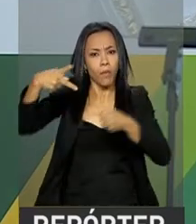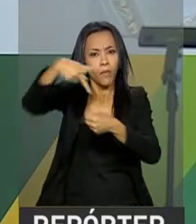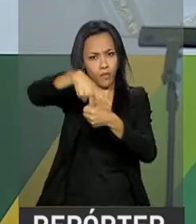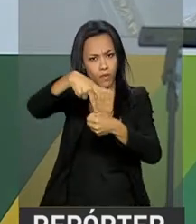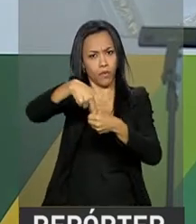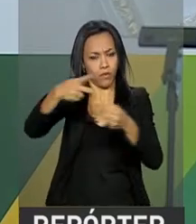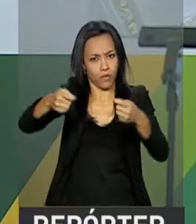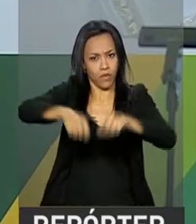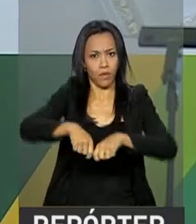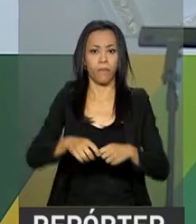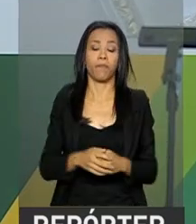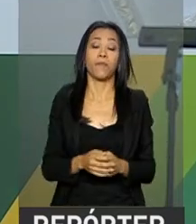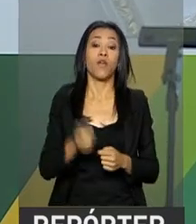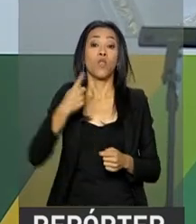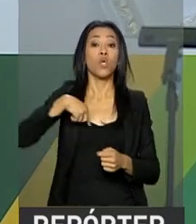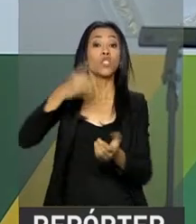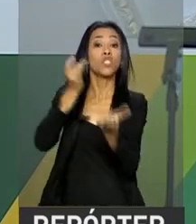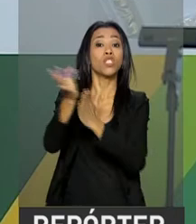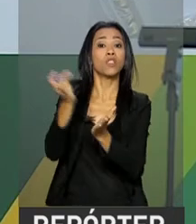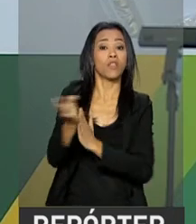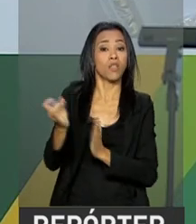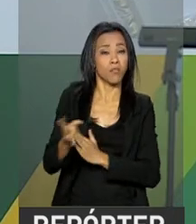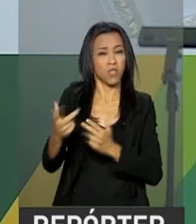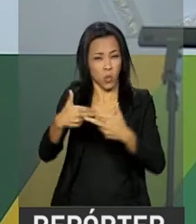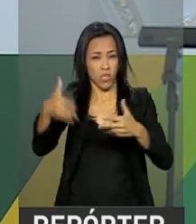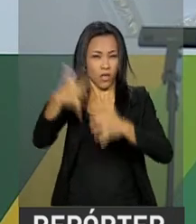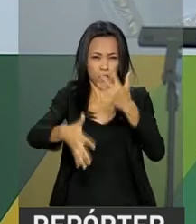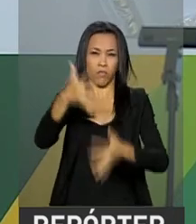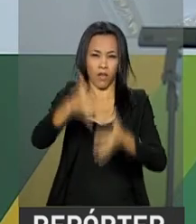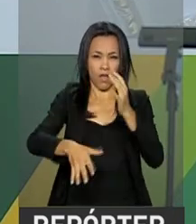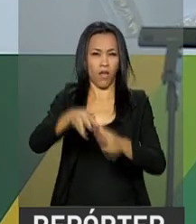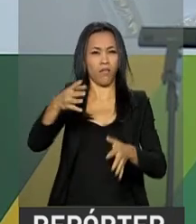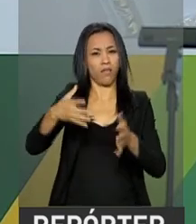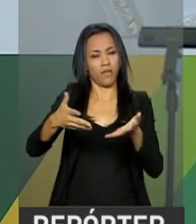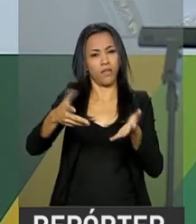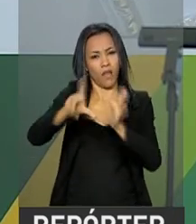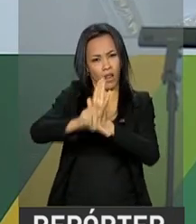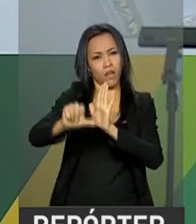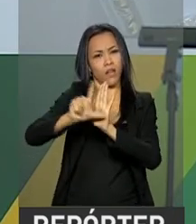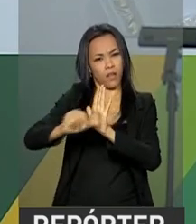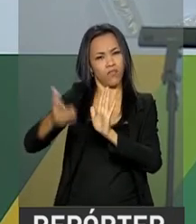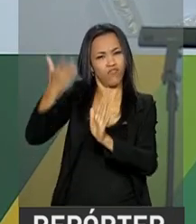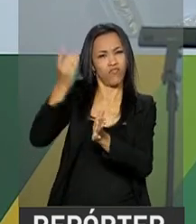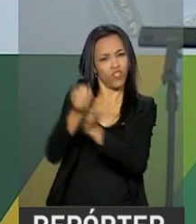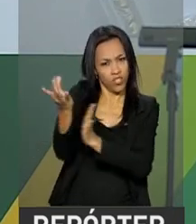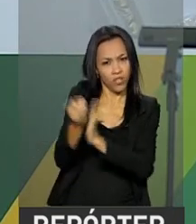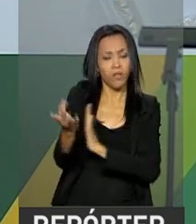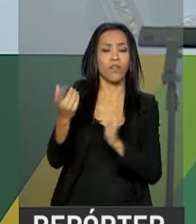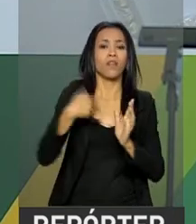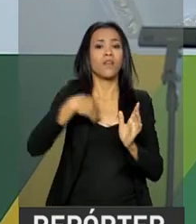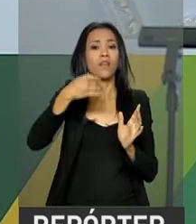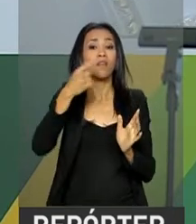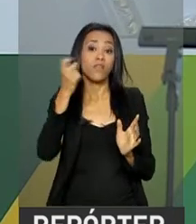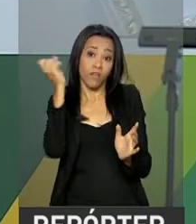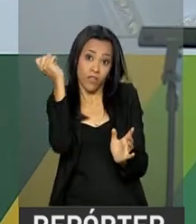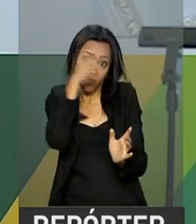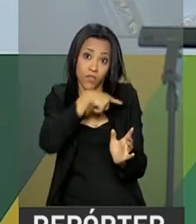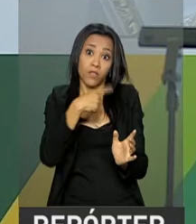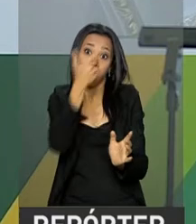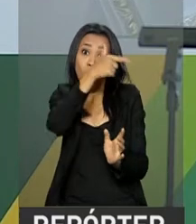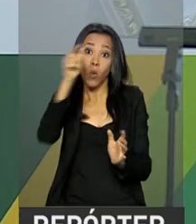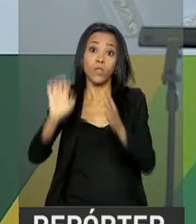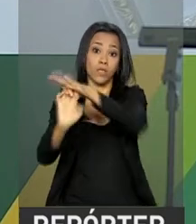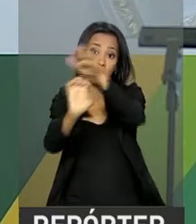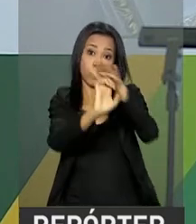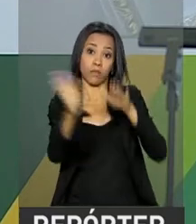Nós removemos as barreiras legais que dificultavam investimentos estrangeiros. Portanto, eu